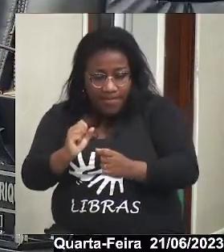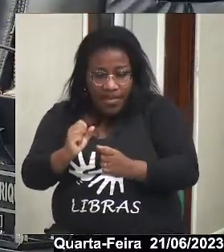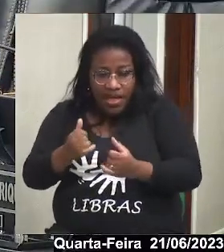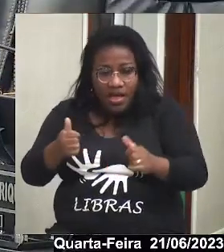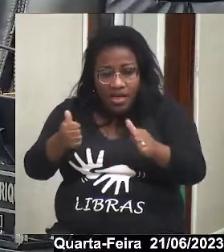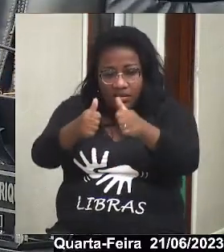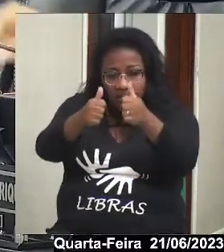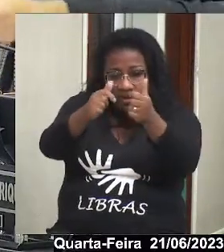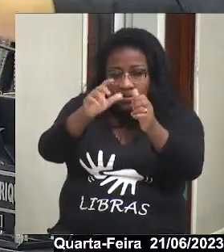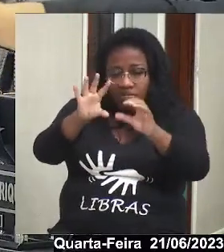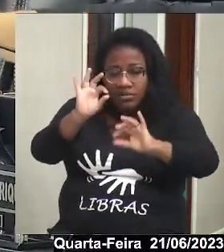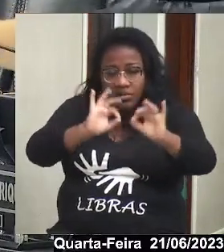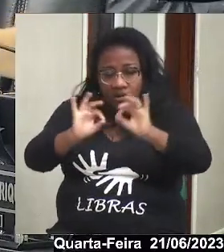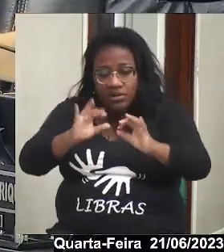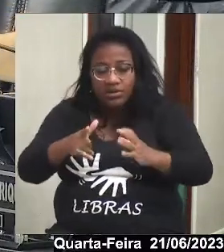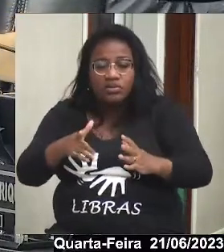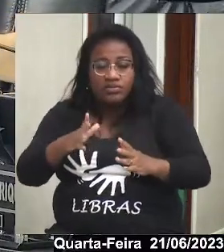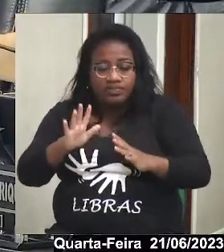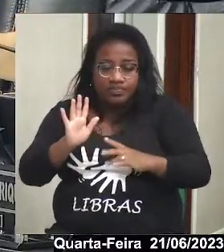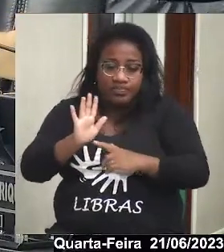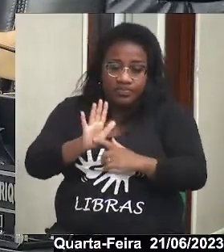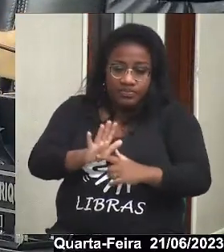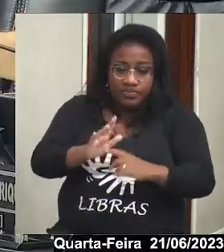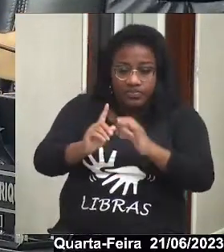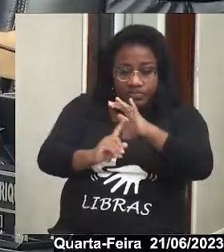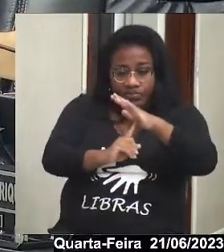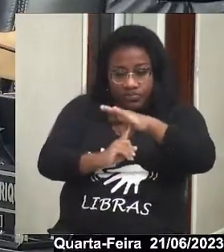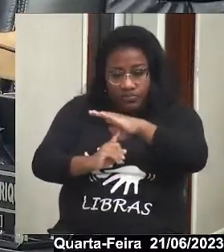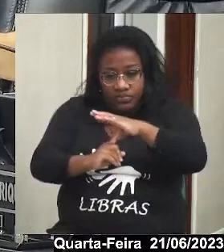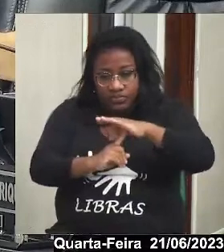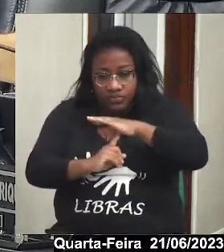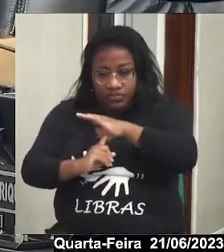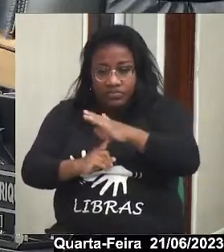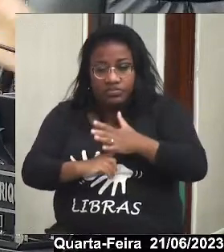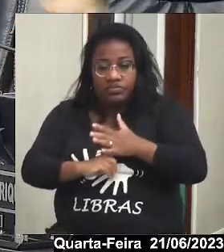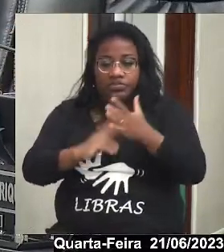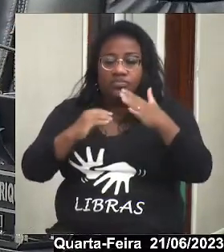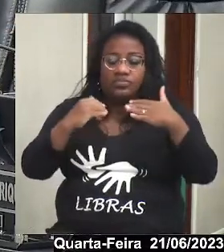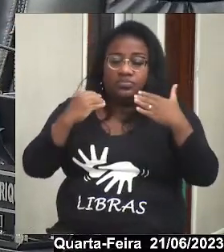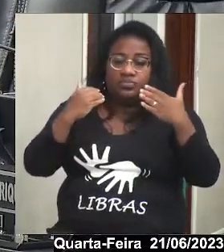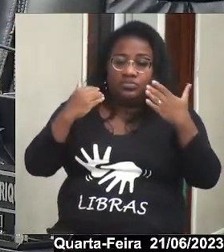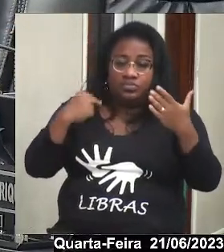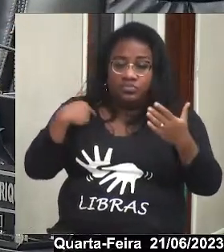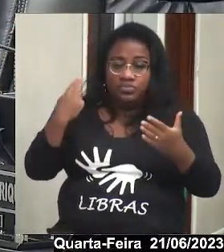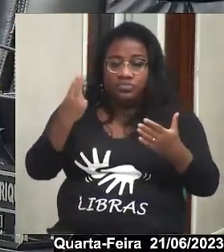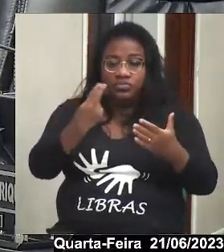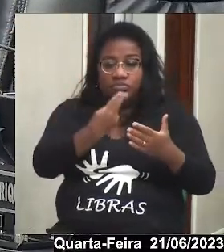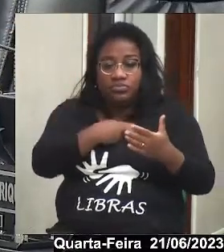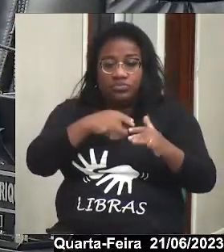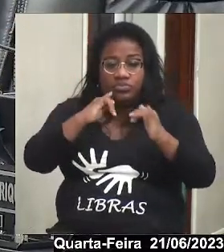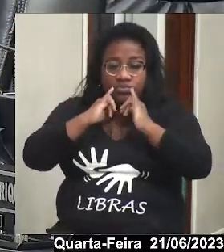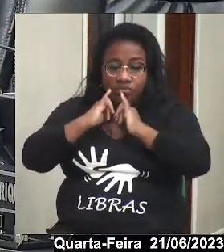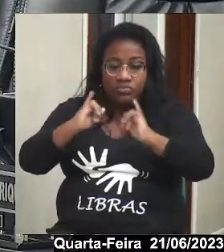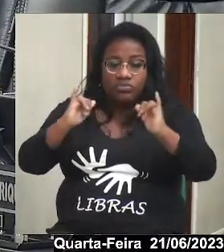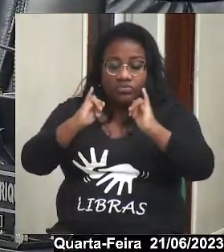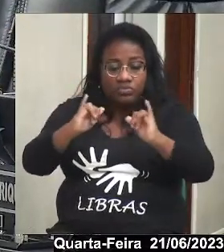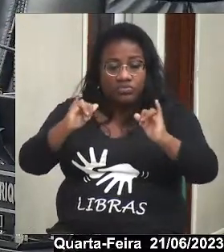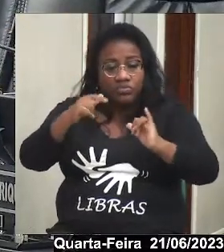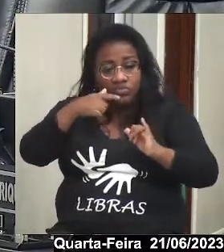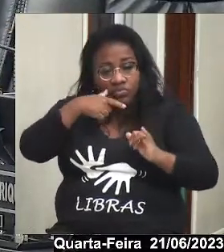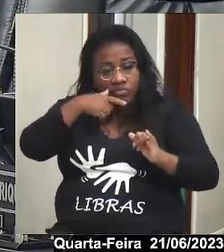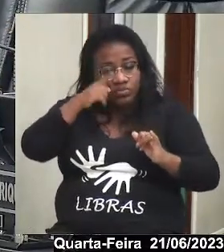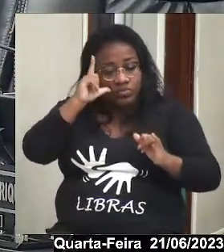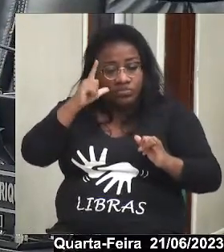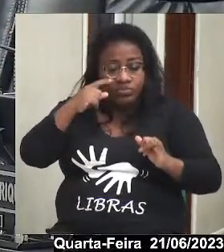vocês. Então eu conheço, tenho participado ativamente disso, né? E nós declaramos,